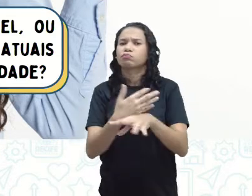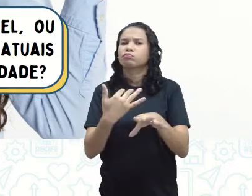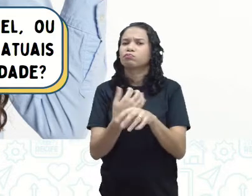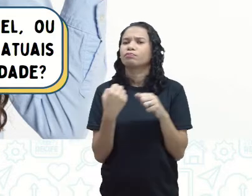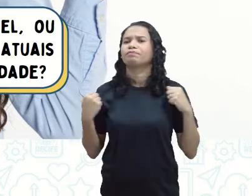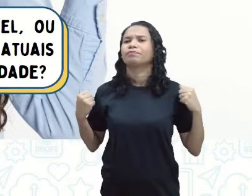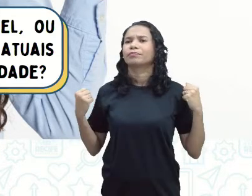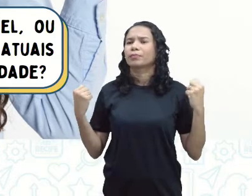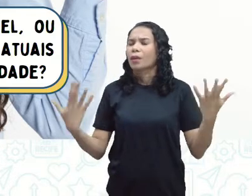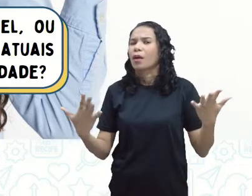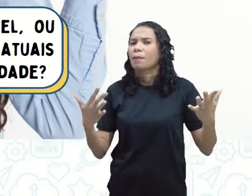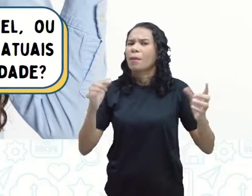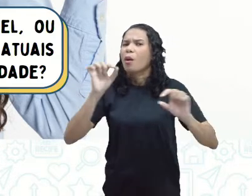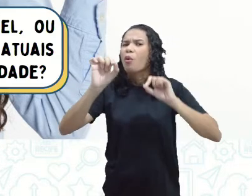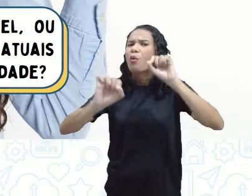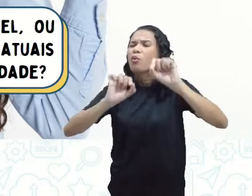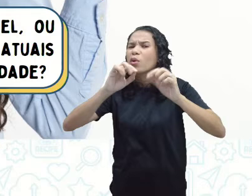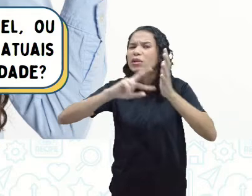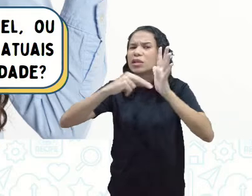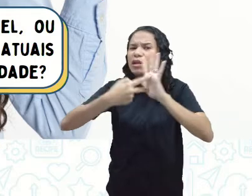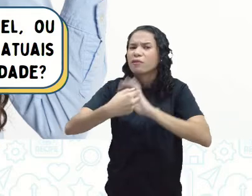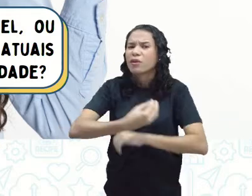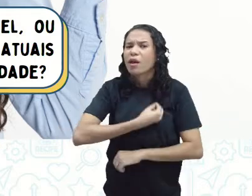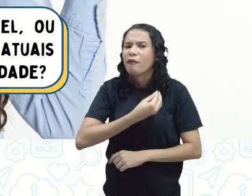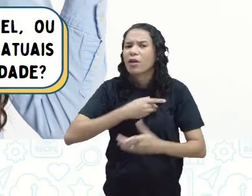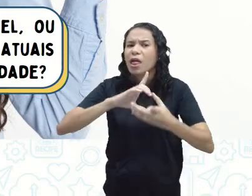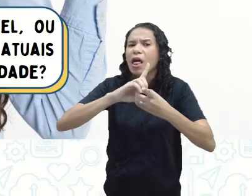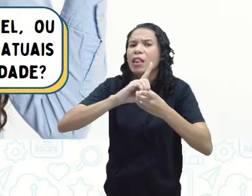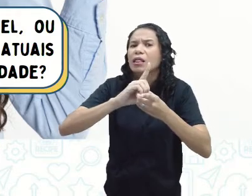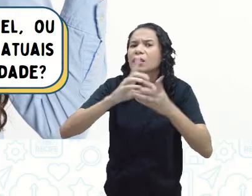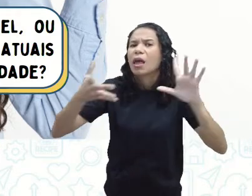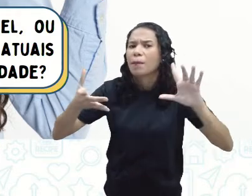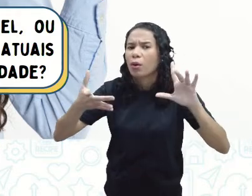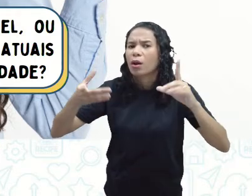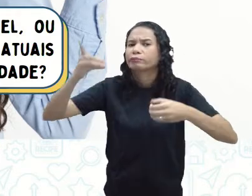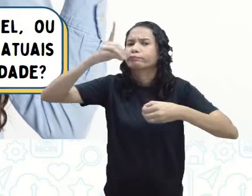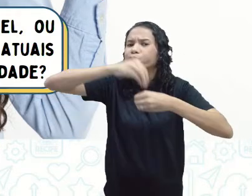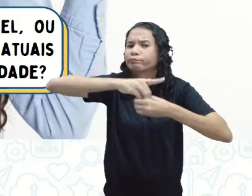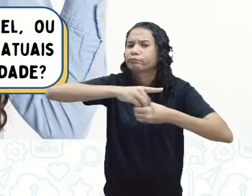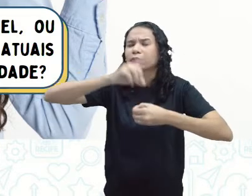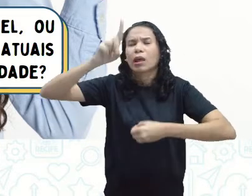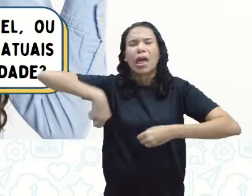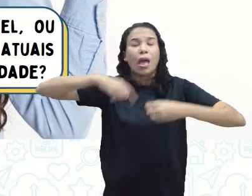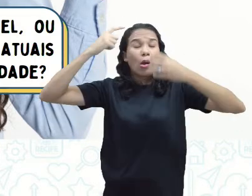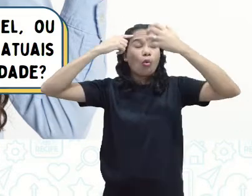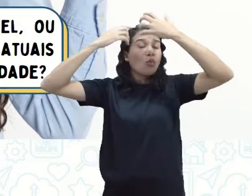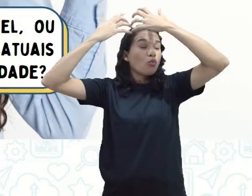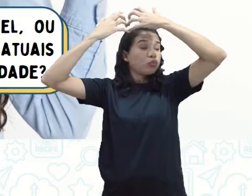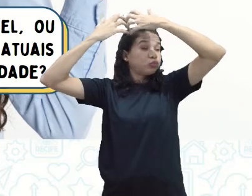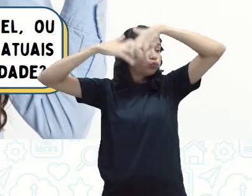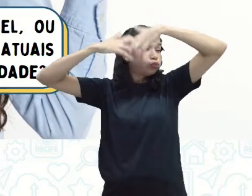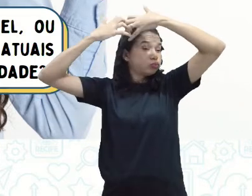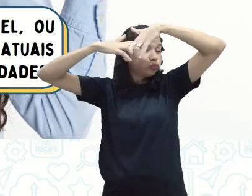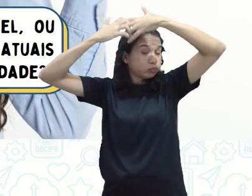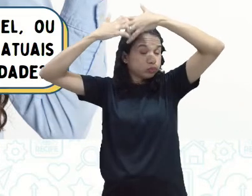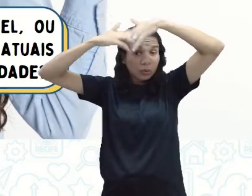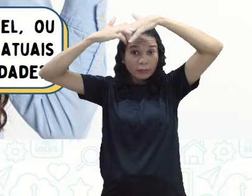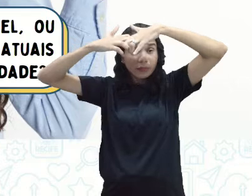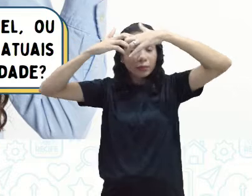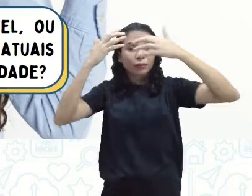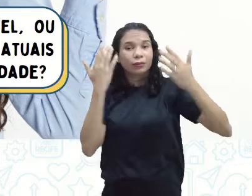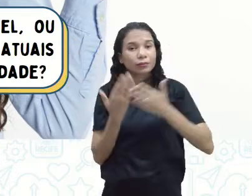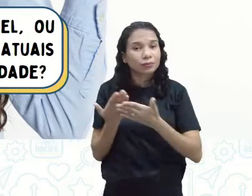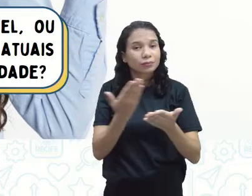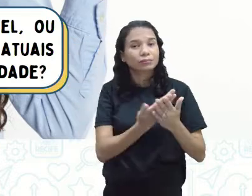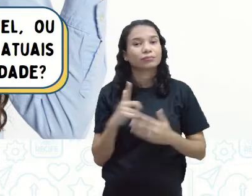O que significa viver em democracia? Bom, são muitas reflexões que a gente, no decorrer das aulas